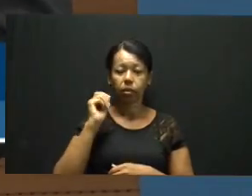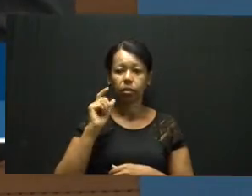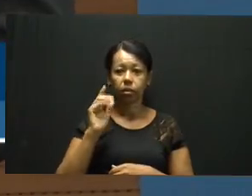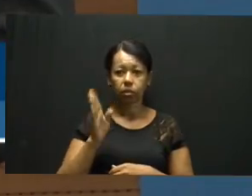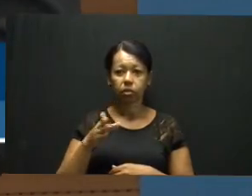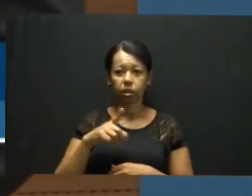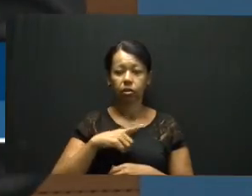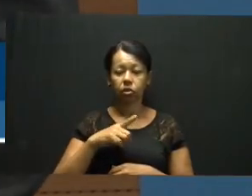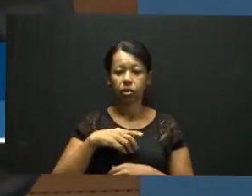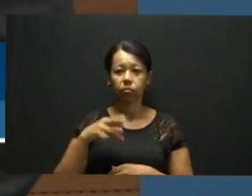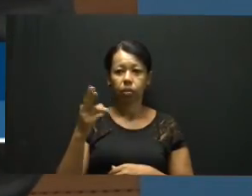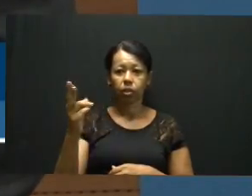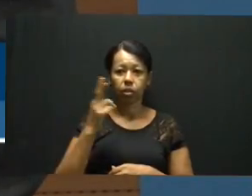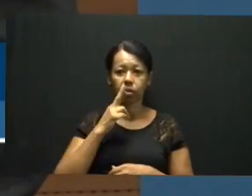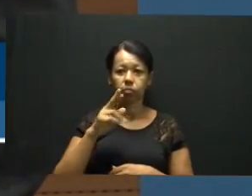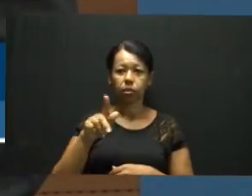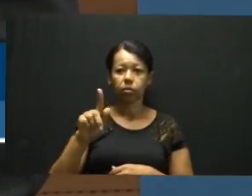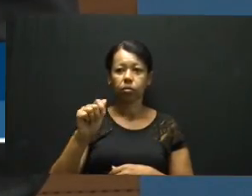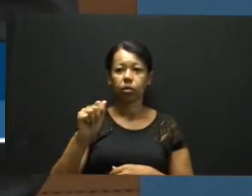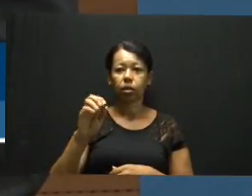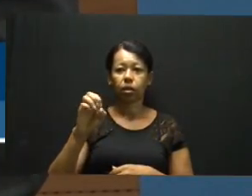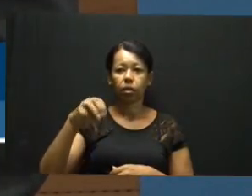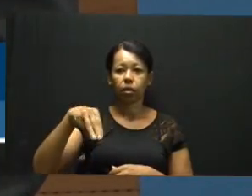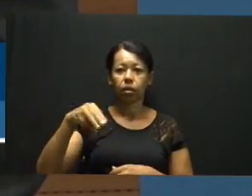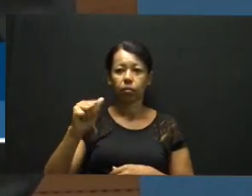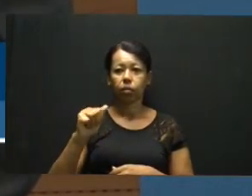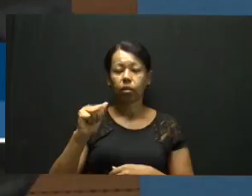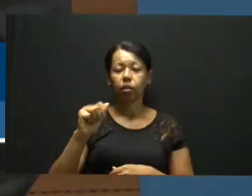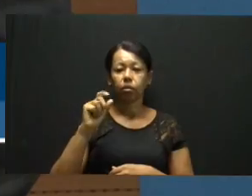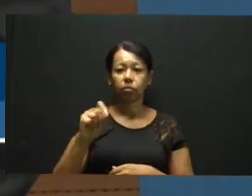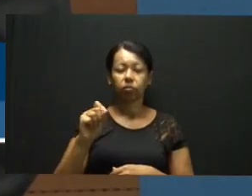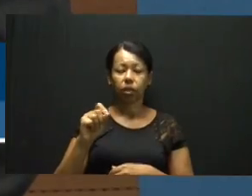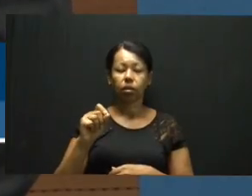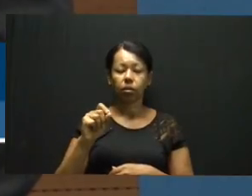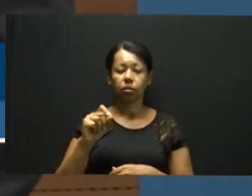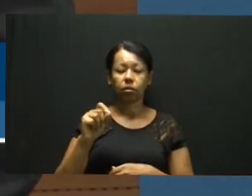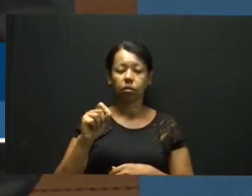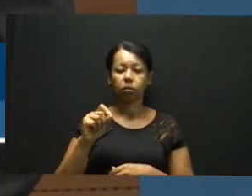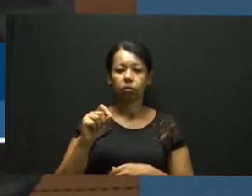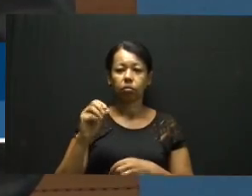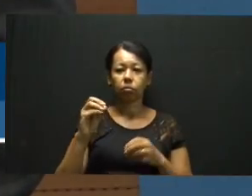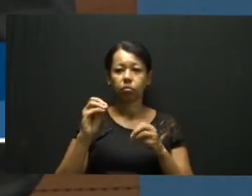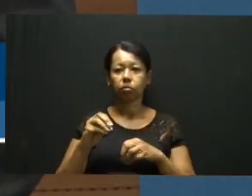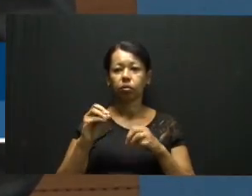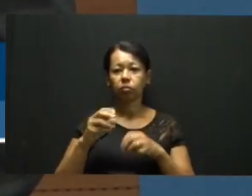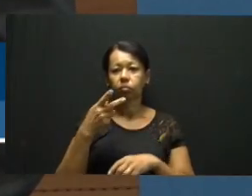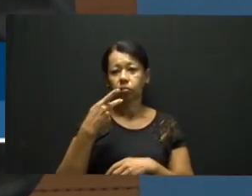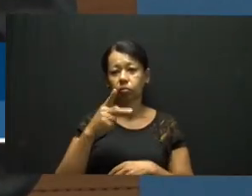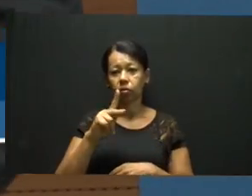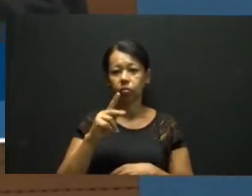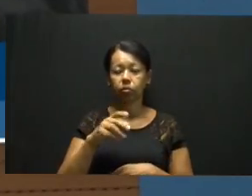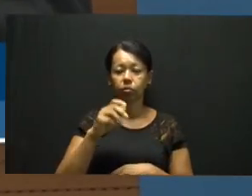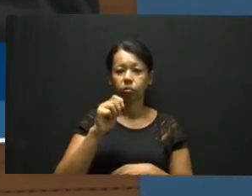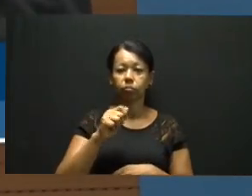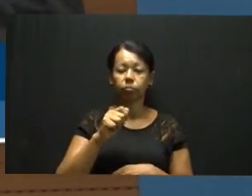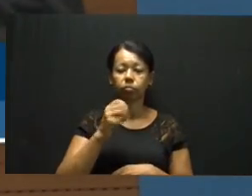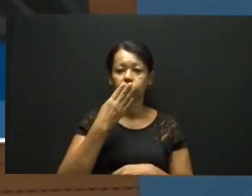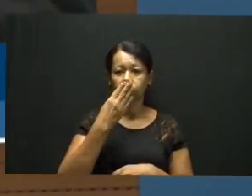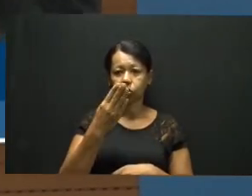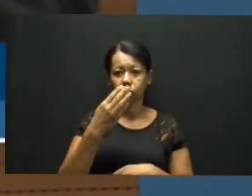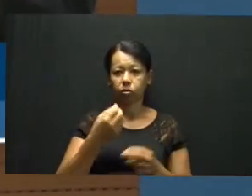tinha uma resposta do GAEMA, isso vai abrilhantar e reforçar o requerimento de Vossa Excelência.